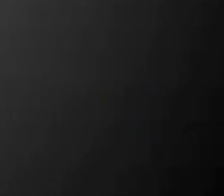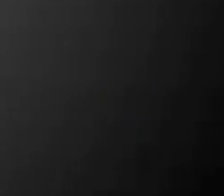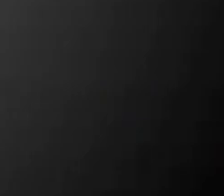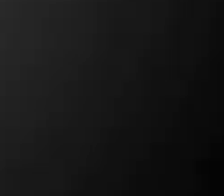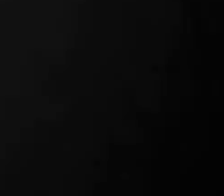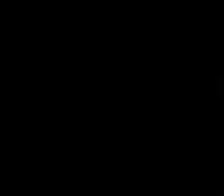h